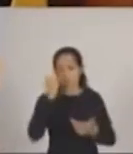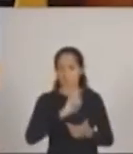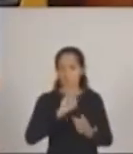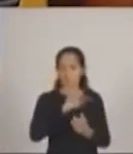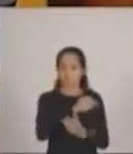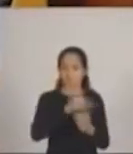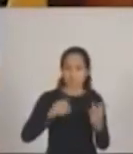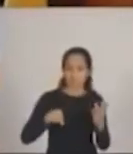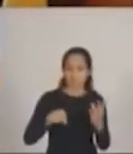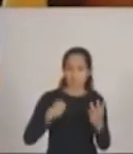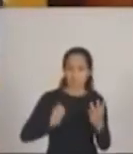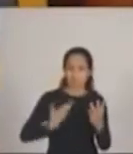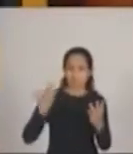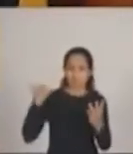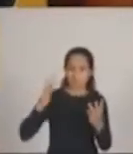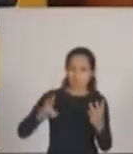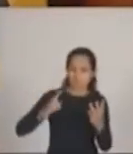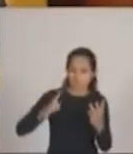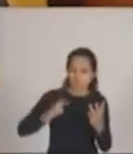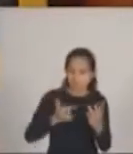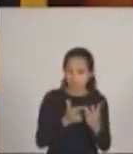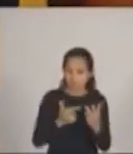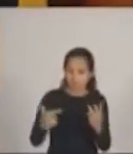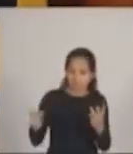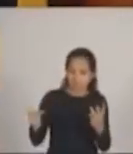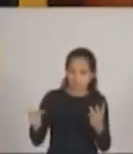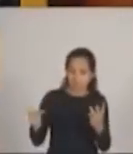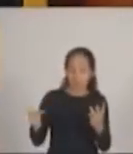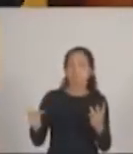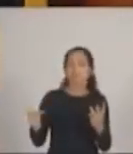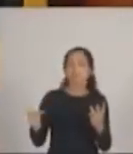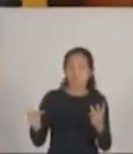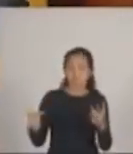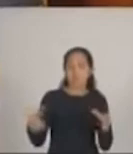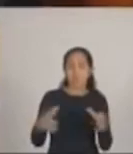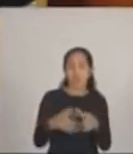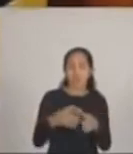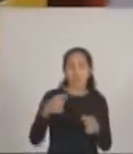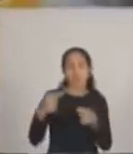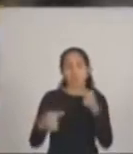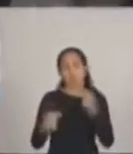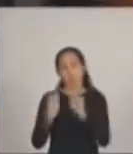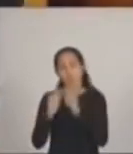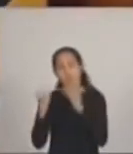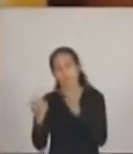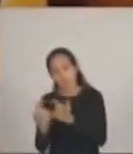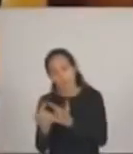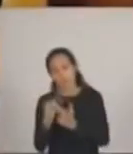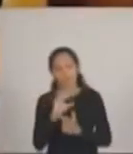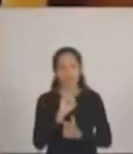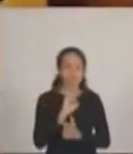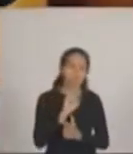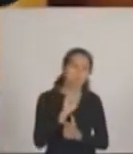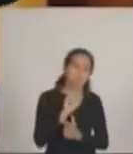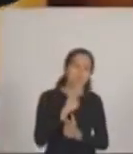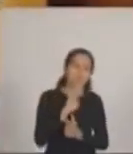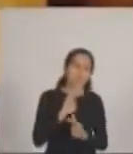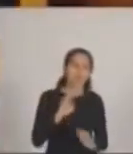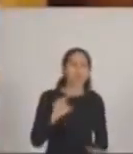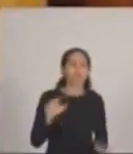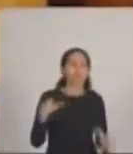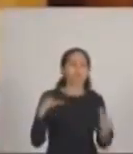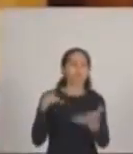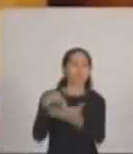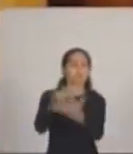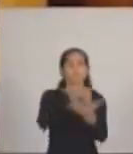ela existiu. Por quê? Debater com a OAB, com a Assembleia, com as comarcas que estão sendo integradas